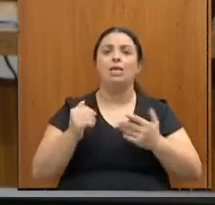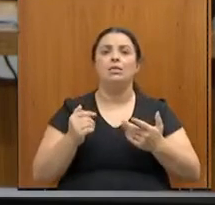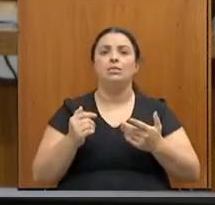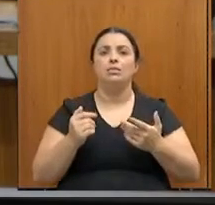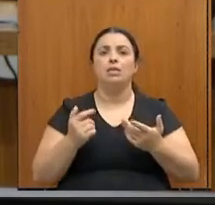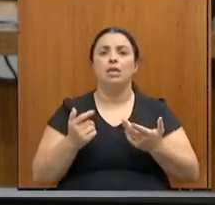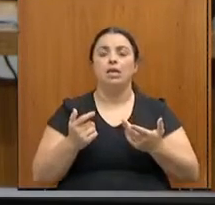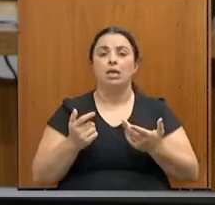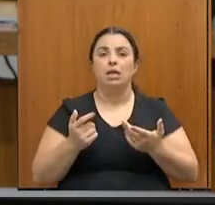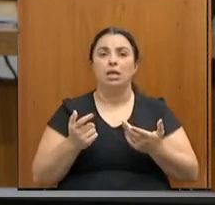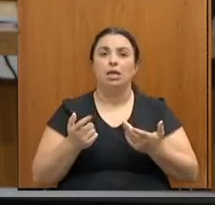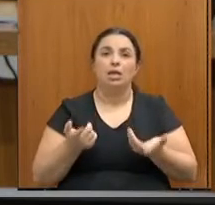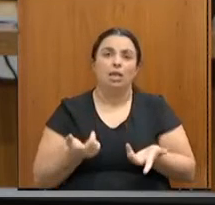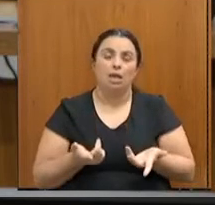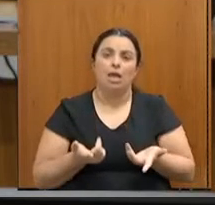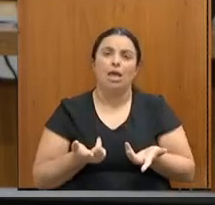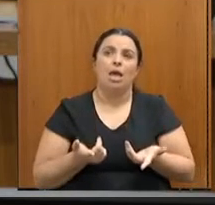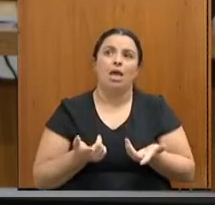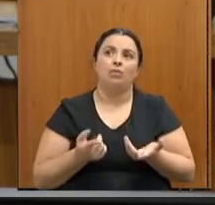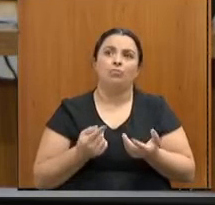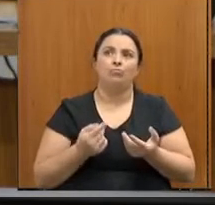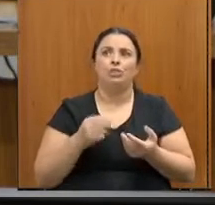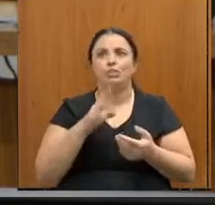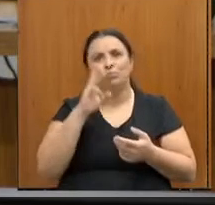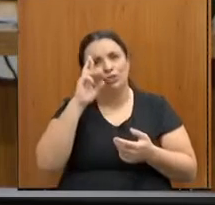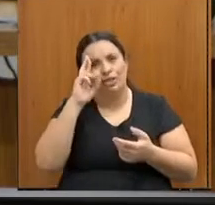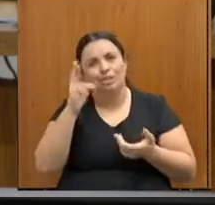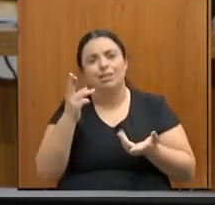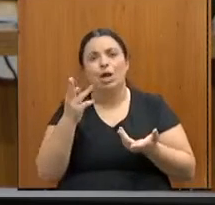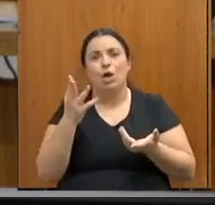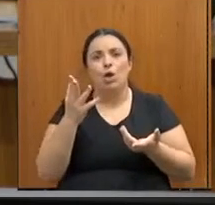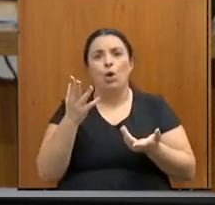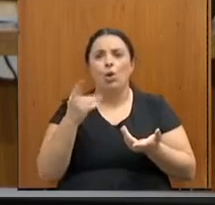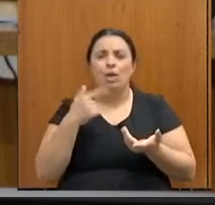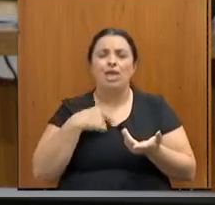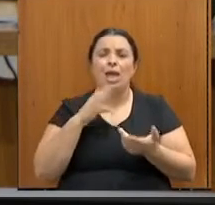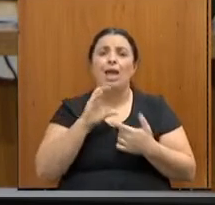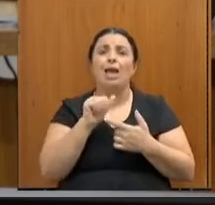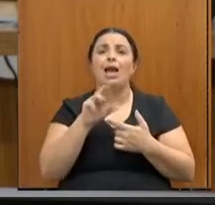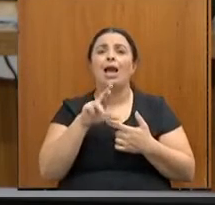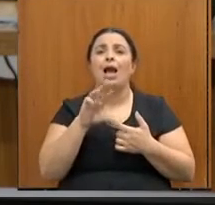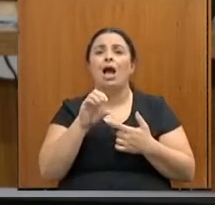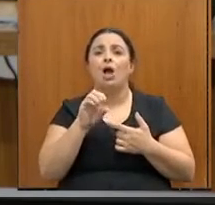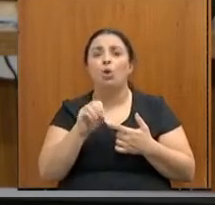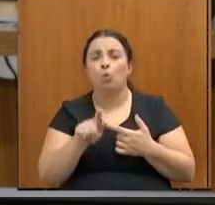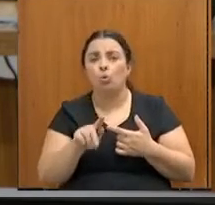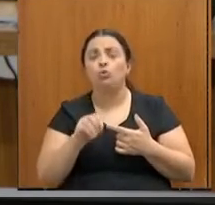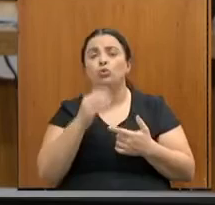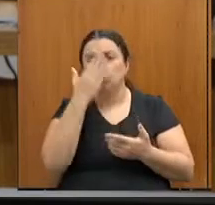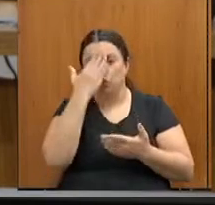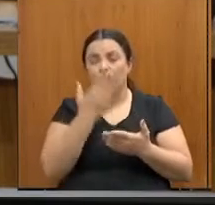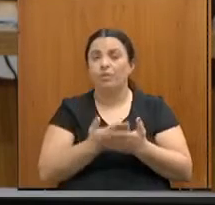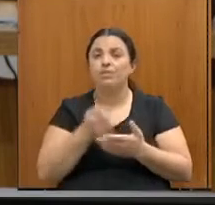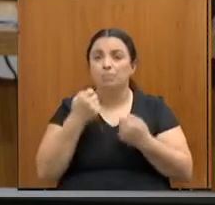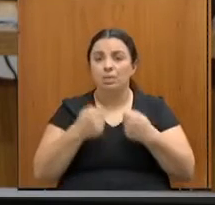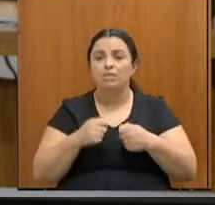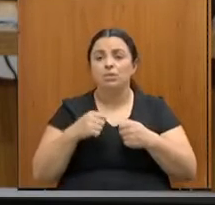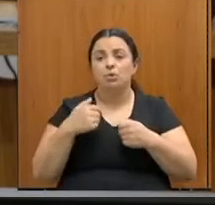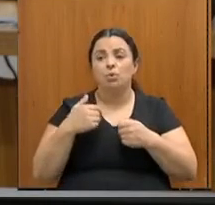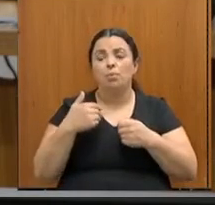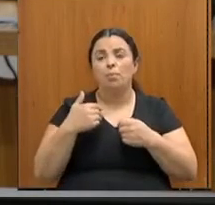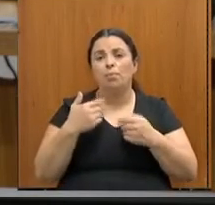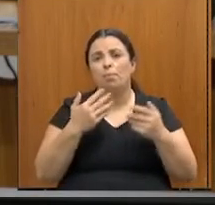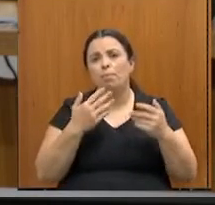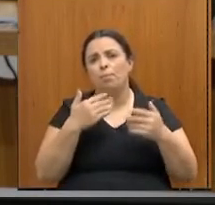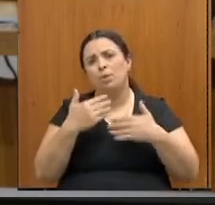eles precisam passar por um processo junto a assessores especializados Esse